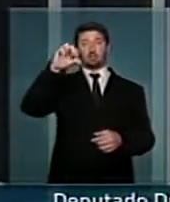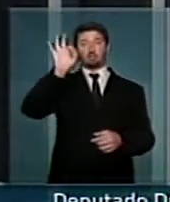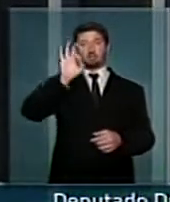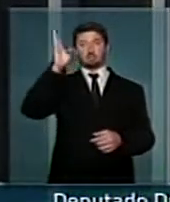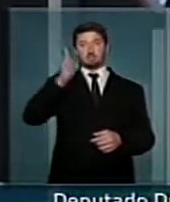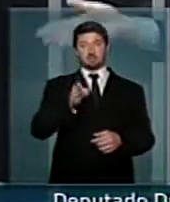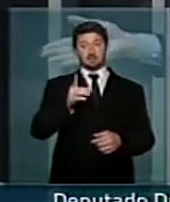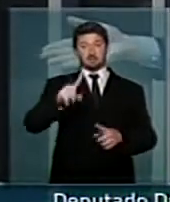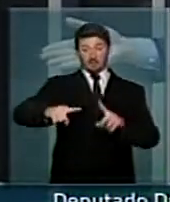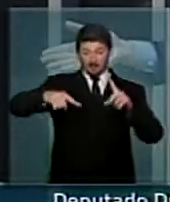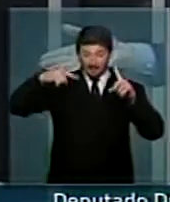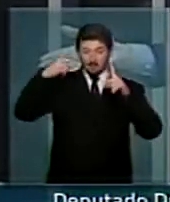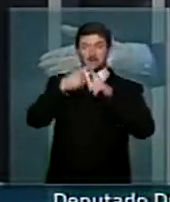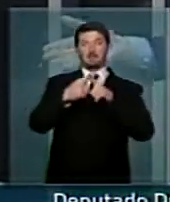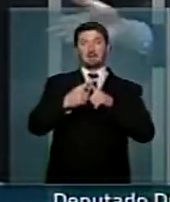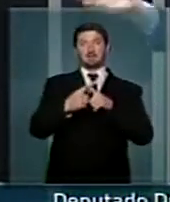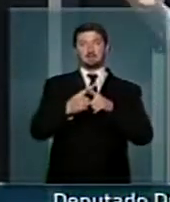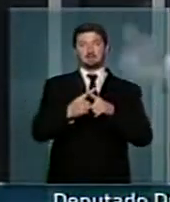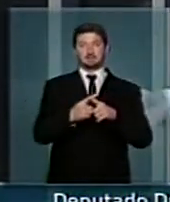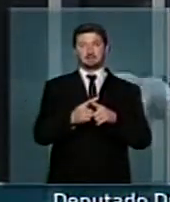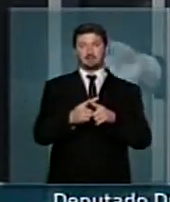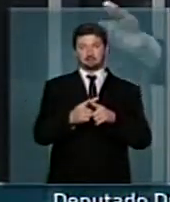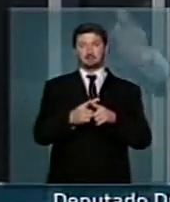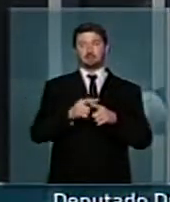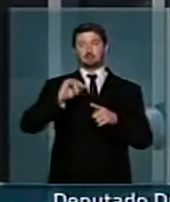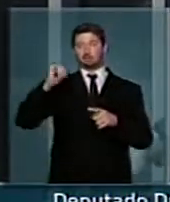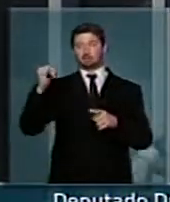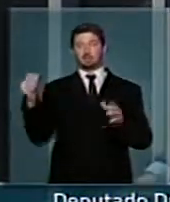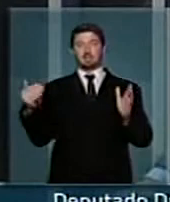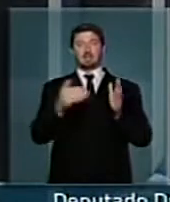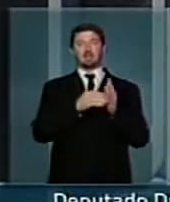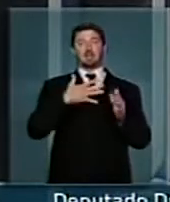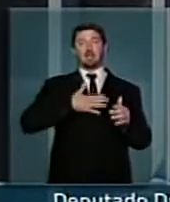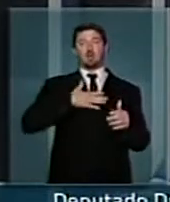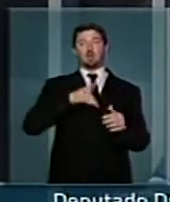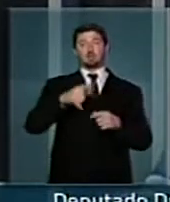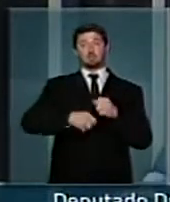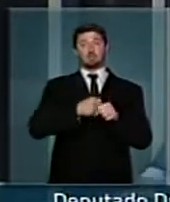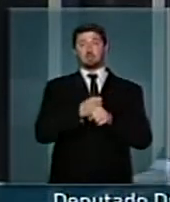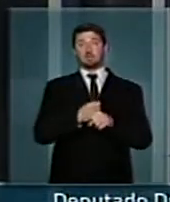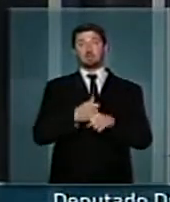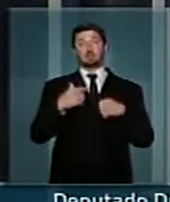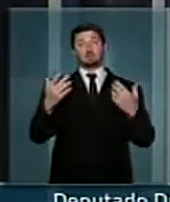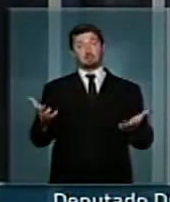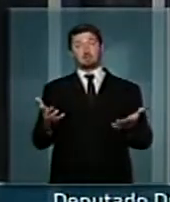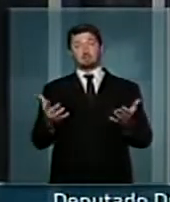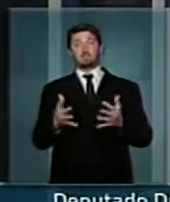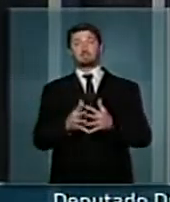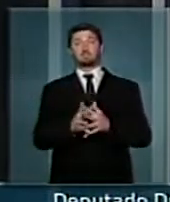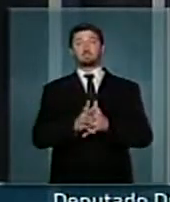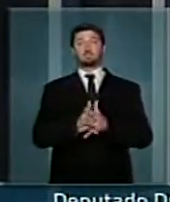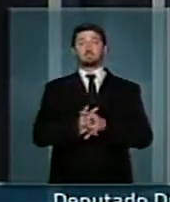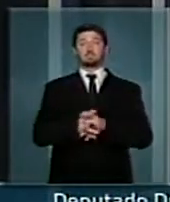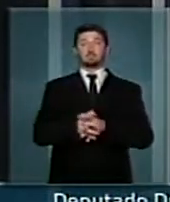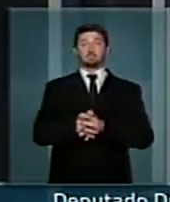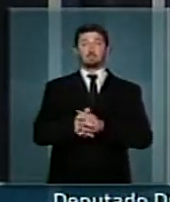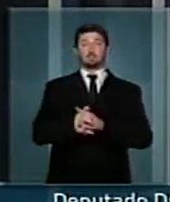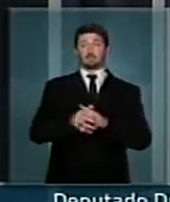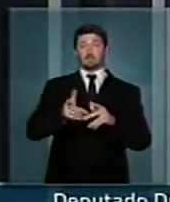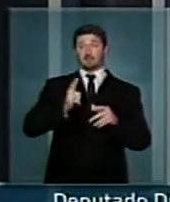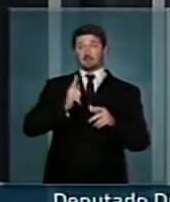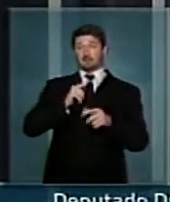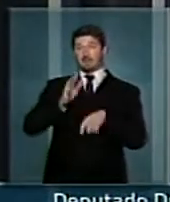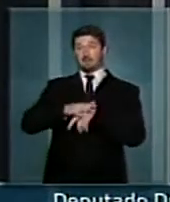13,9% a mais do previsto de janeiro a agosto desse ano. Portanto, se há numa ponta